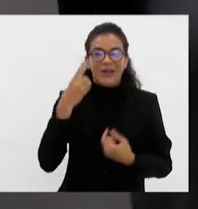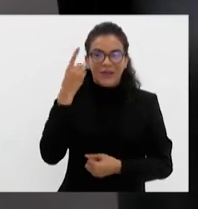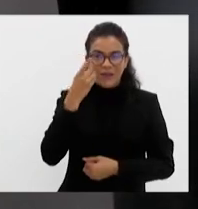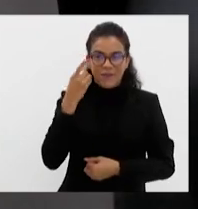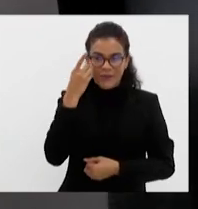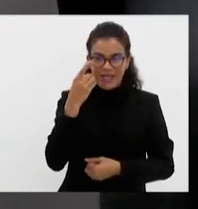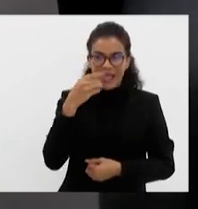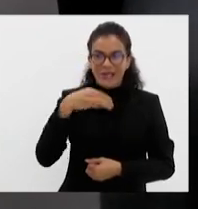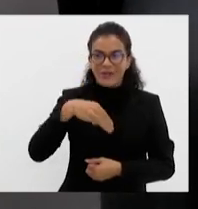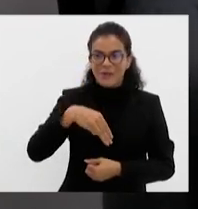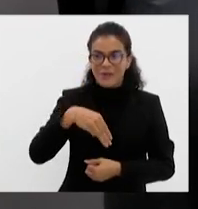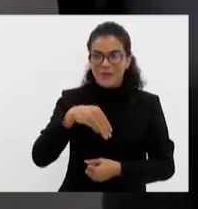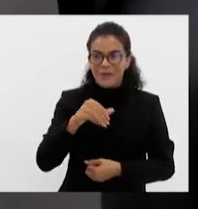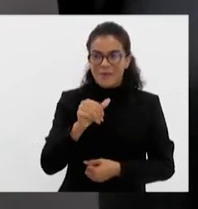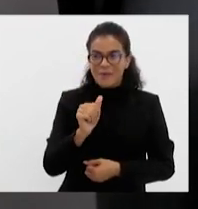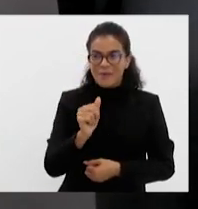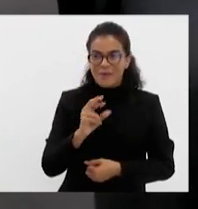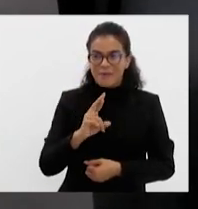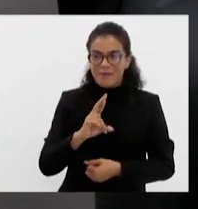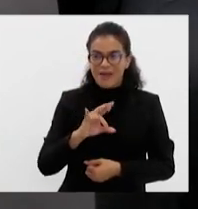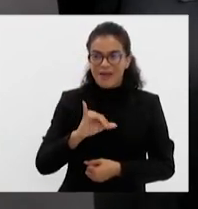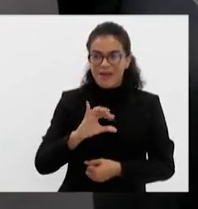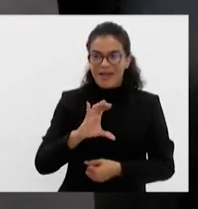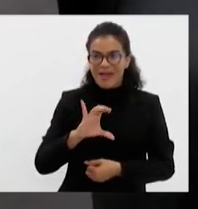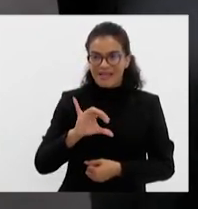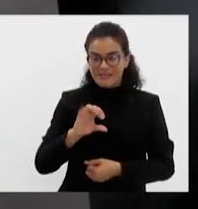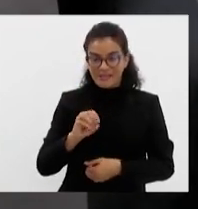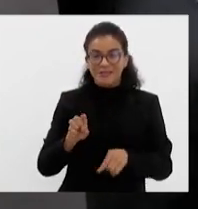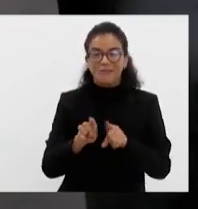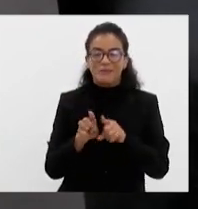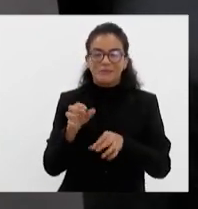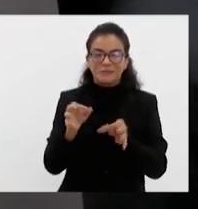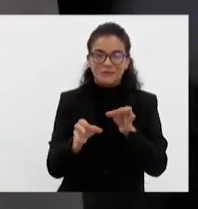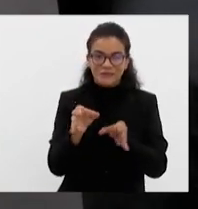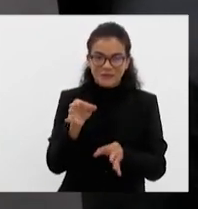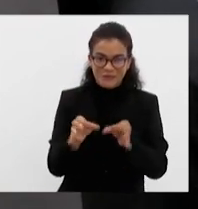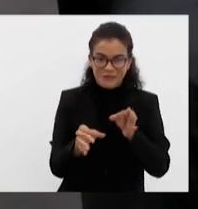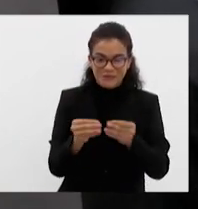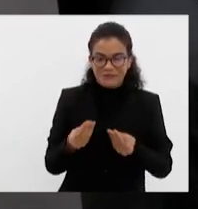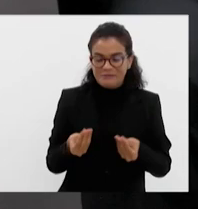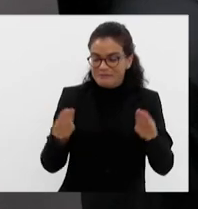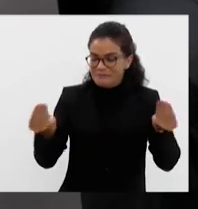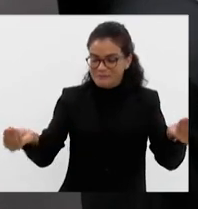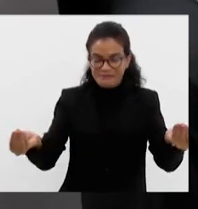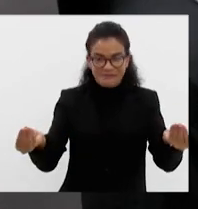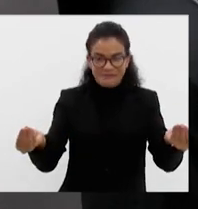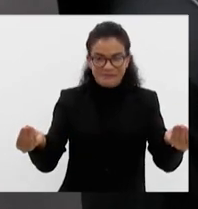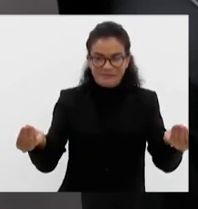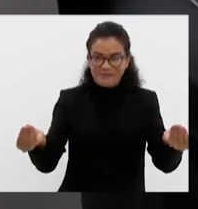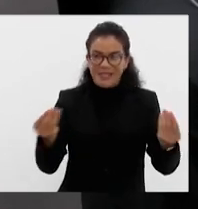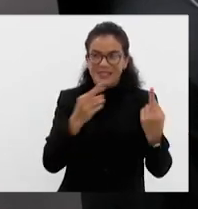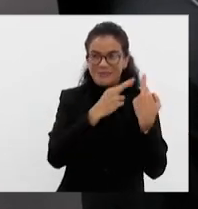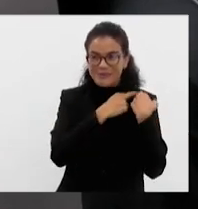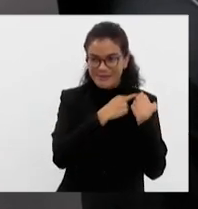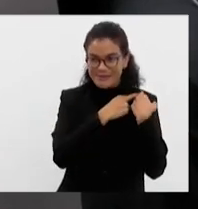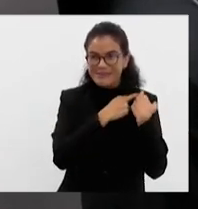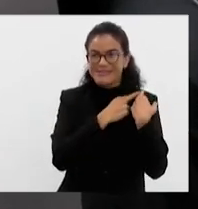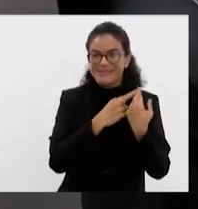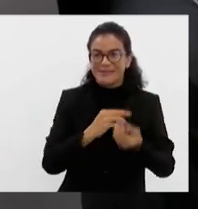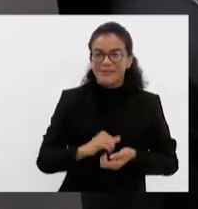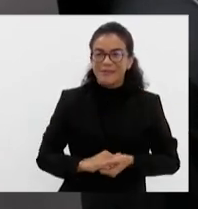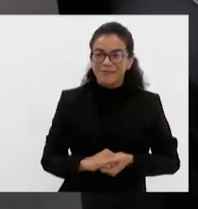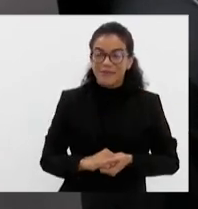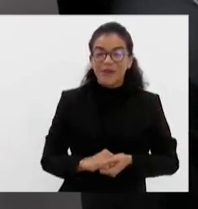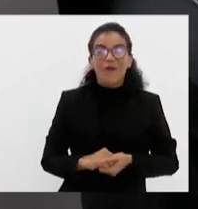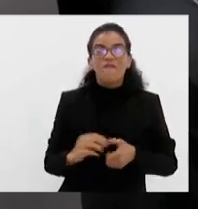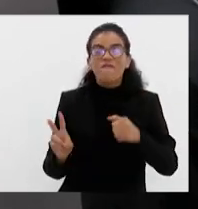ao Márcio Pico Alberto. E ao judiciário também, né? E ao judiciário. Estou devolvendo ambas as canetas. Então, talvez, esse verbo,